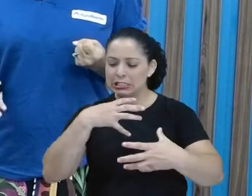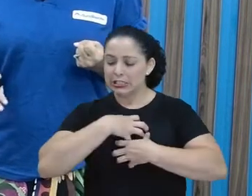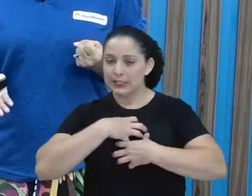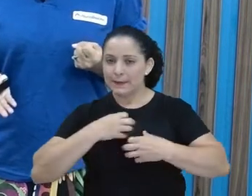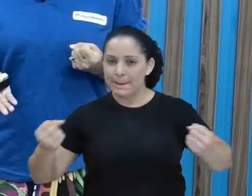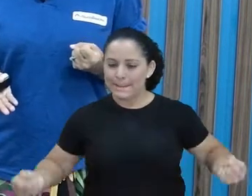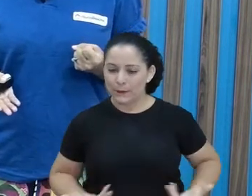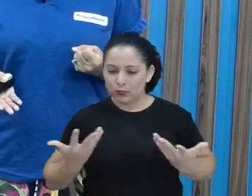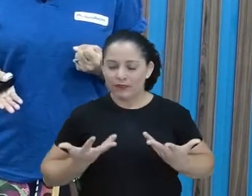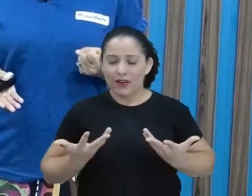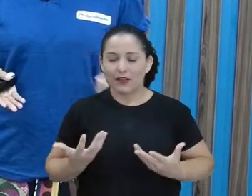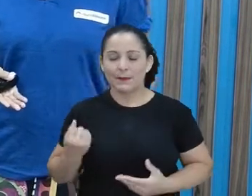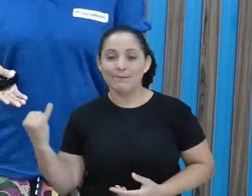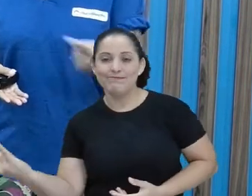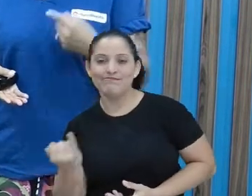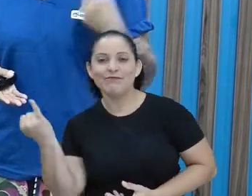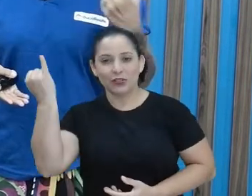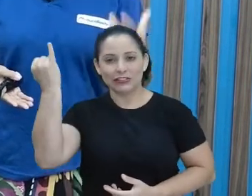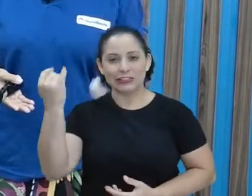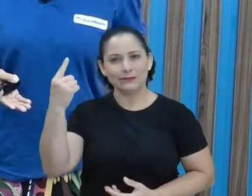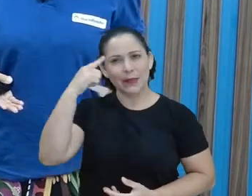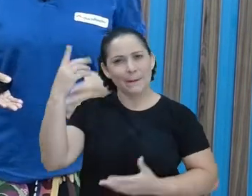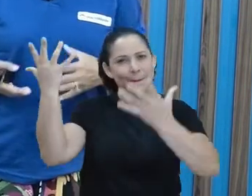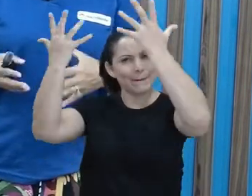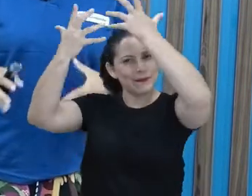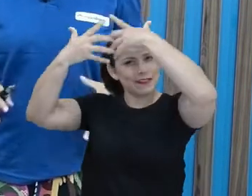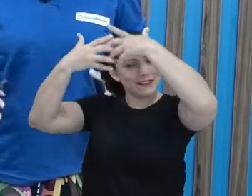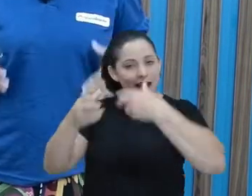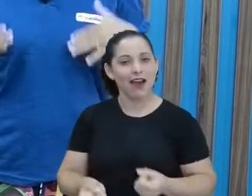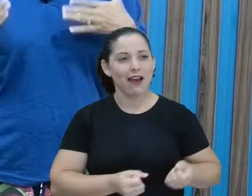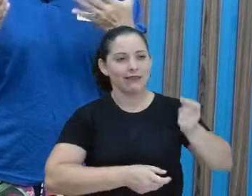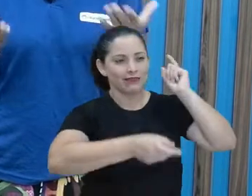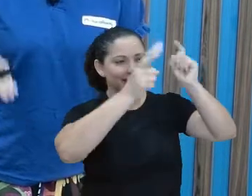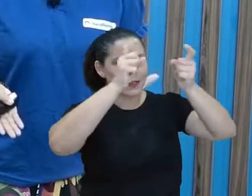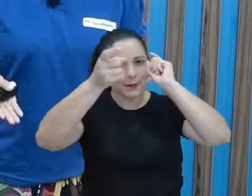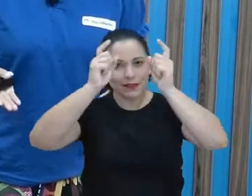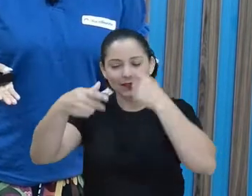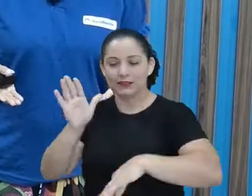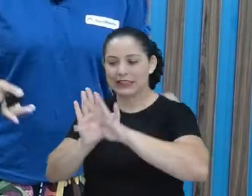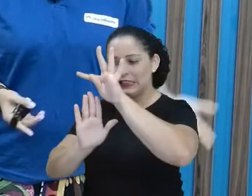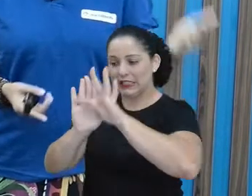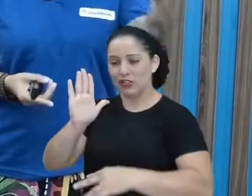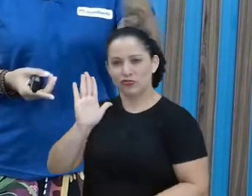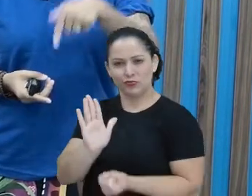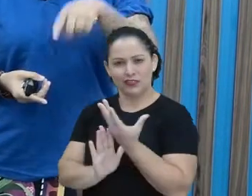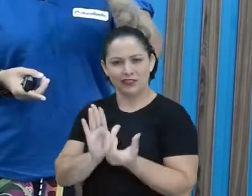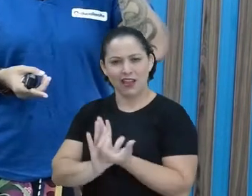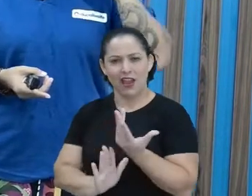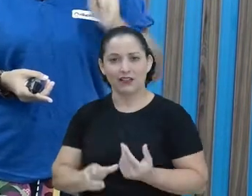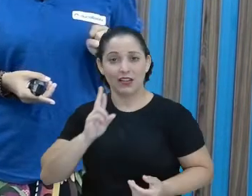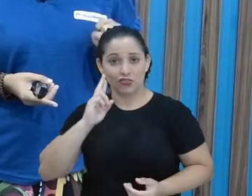mais importante do seu trabalho? Faça um debate entre vocês podem fazer uma produção de texto, podem